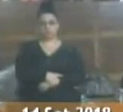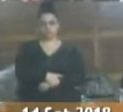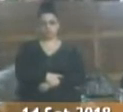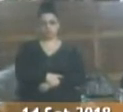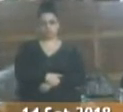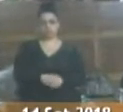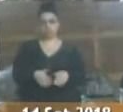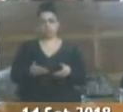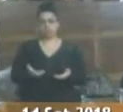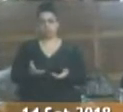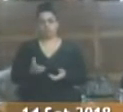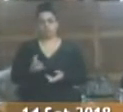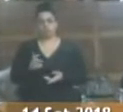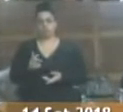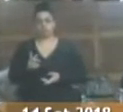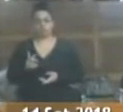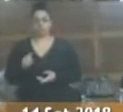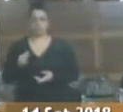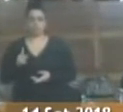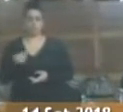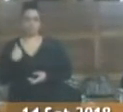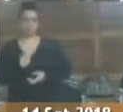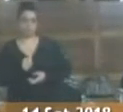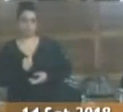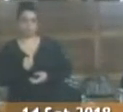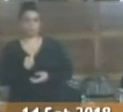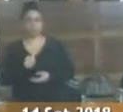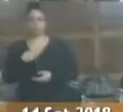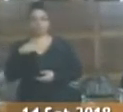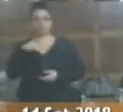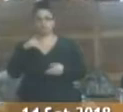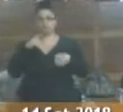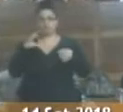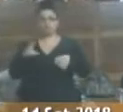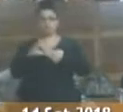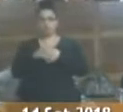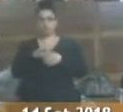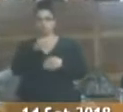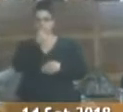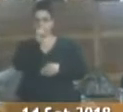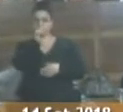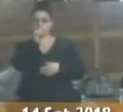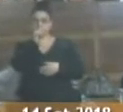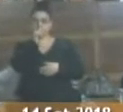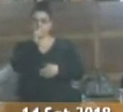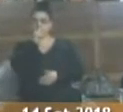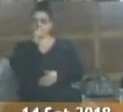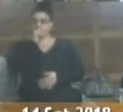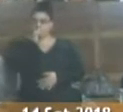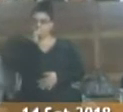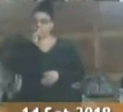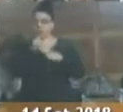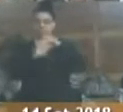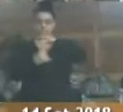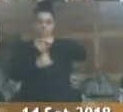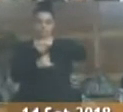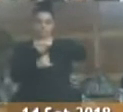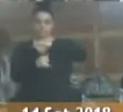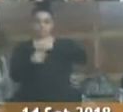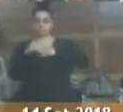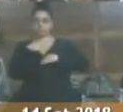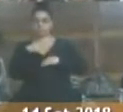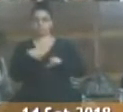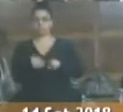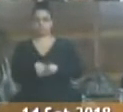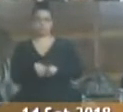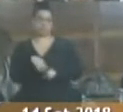vários... Nós, do Instituto, temos um convênio com a Eletronuclear, uma compensação ambiental, também é